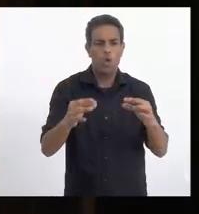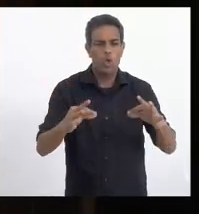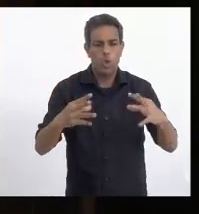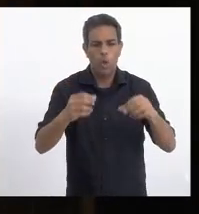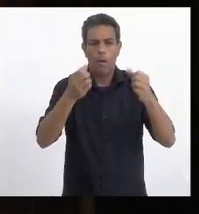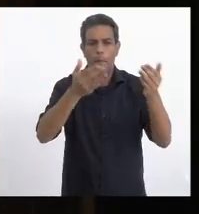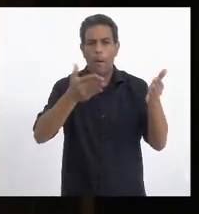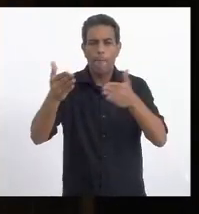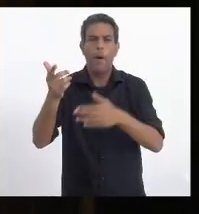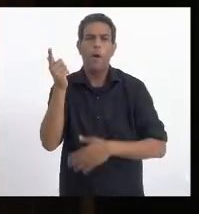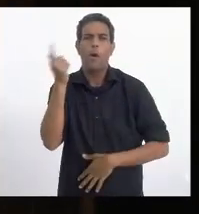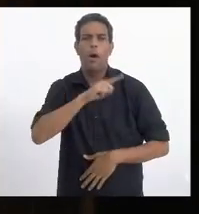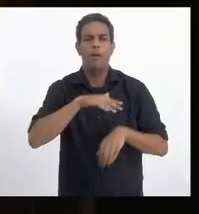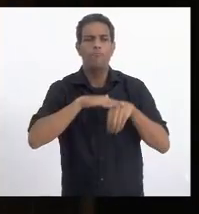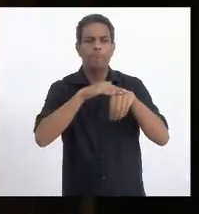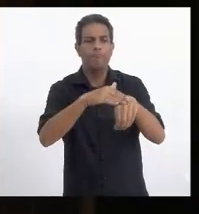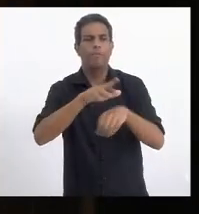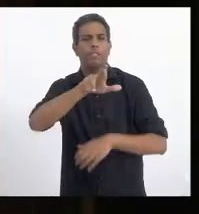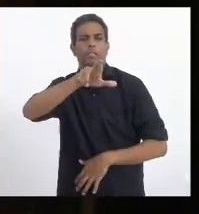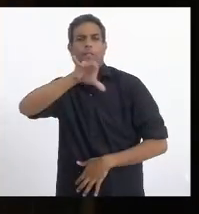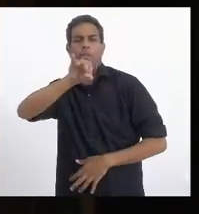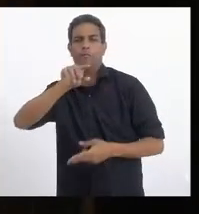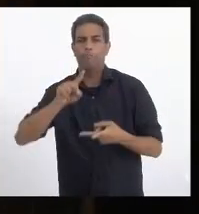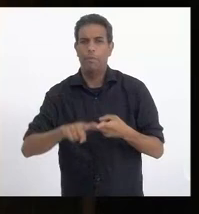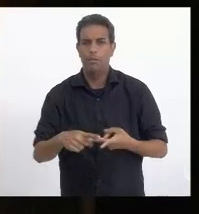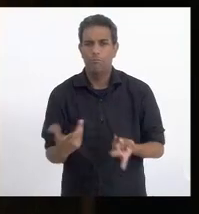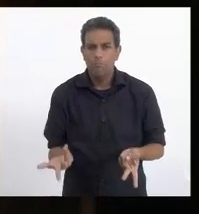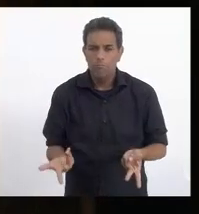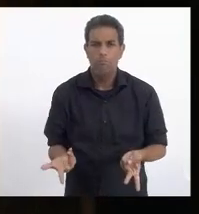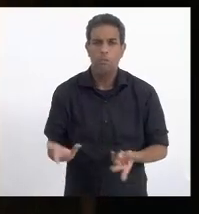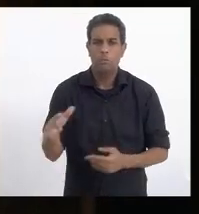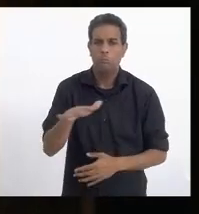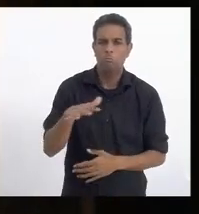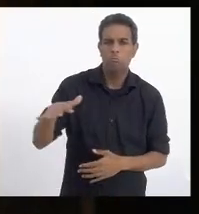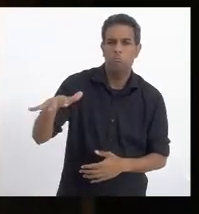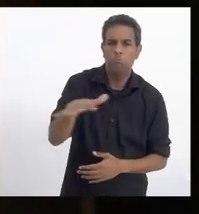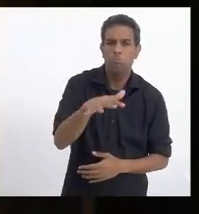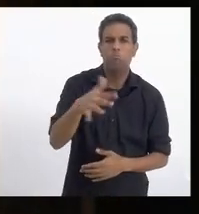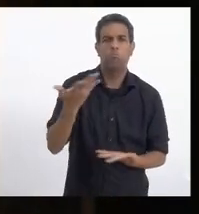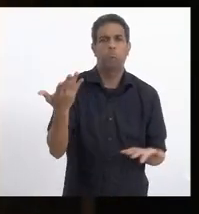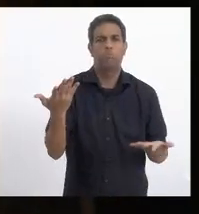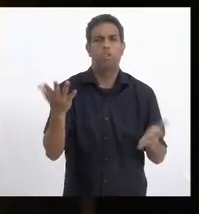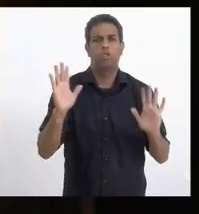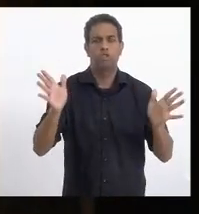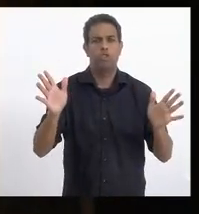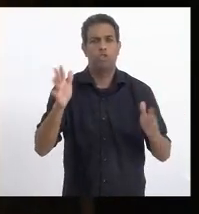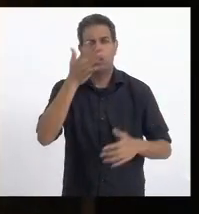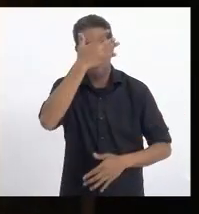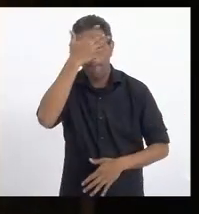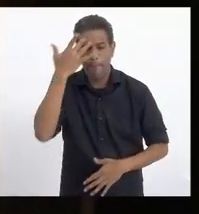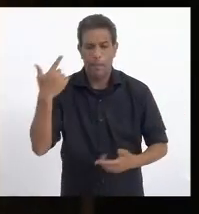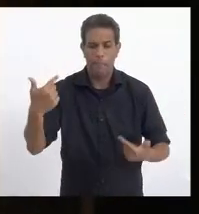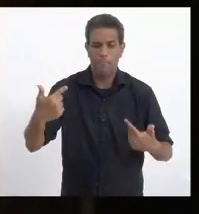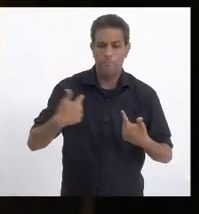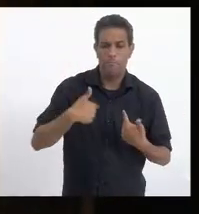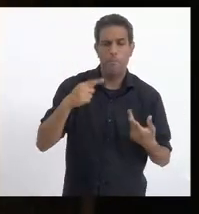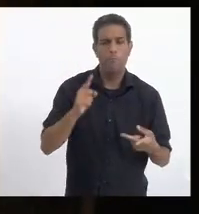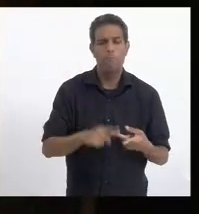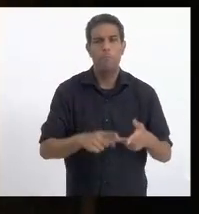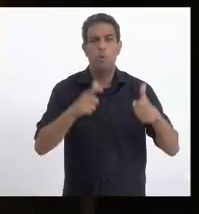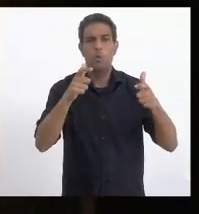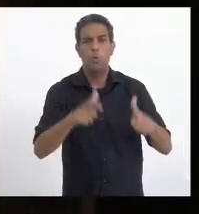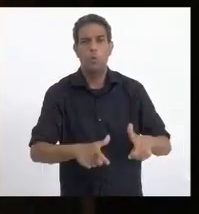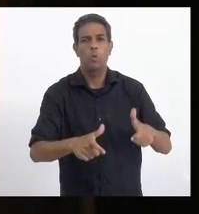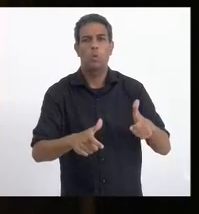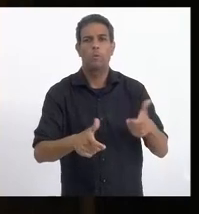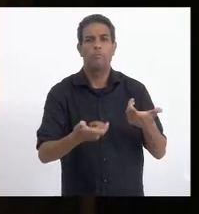aquelas posição que nós temos ao risco seja da parte de um de 11 de um baleado em dia de um e da parte do